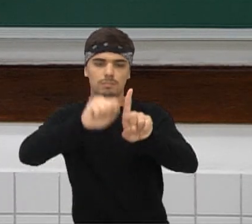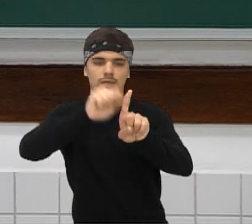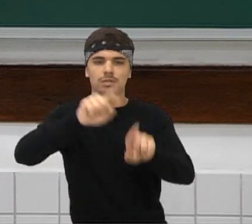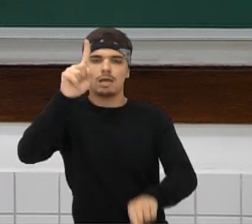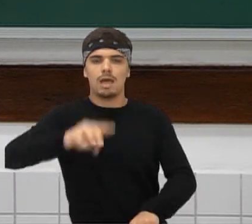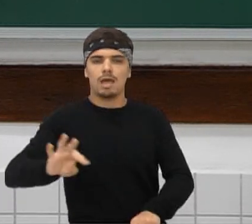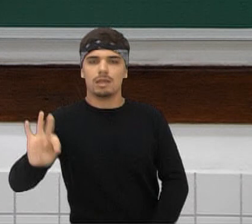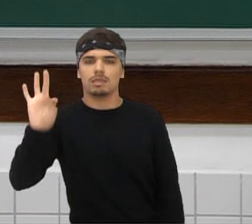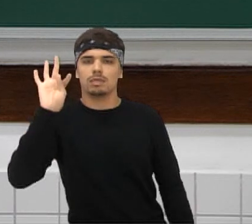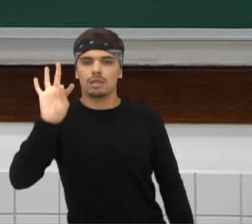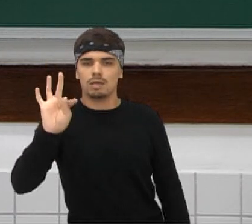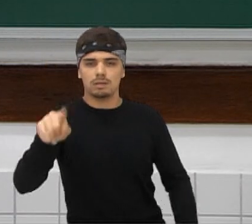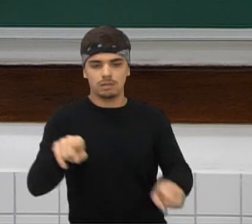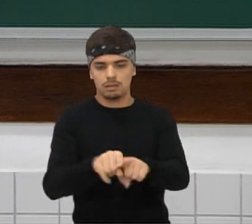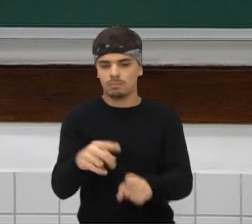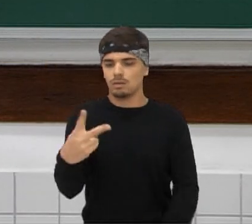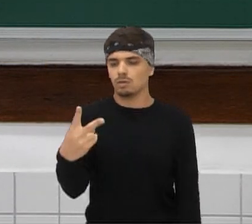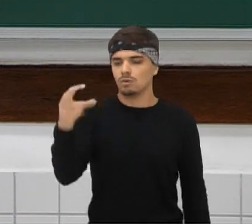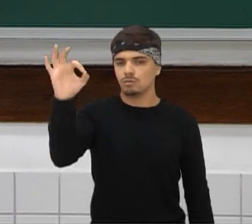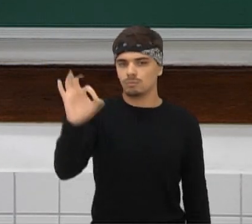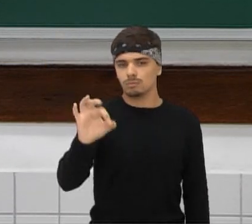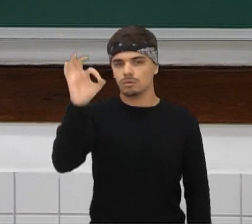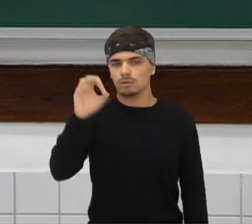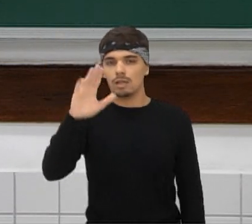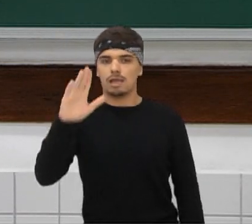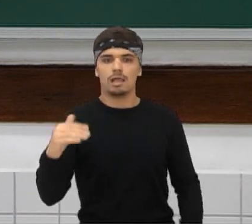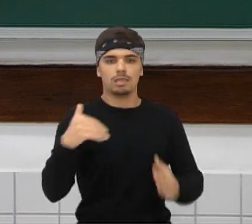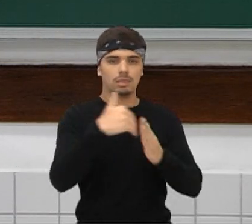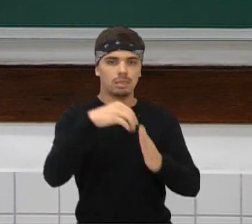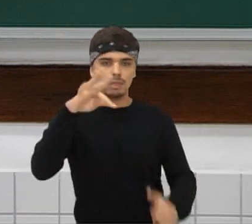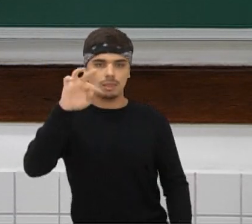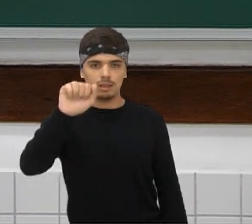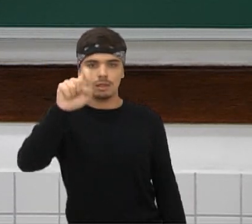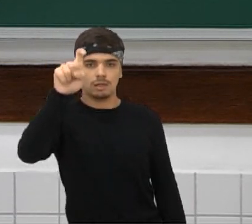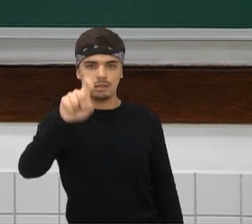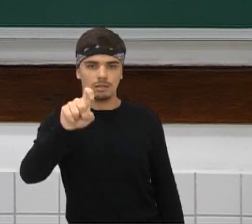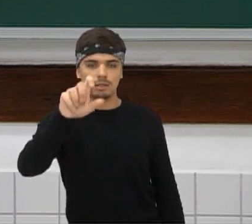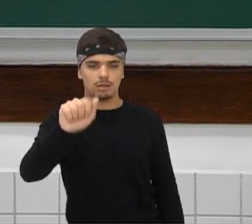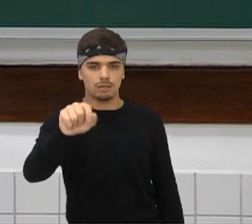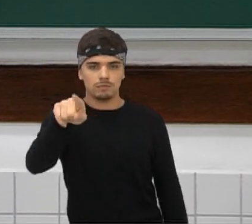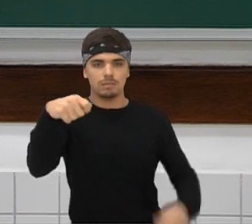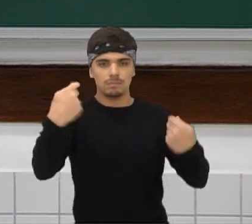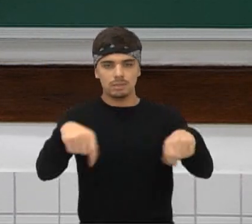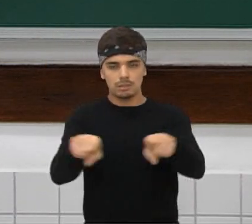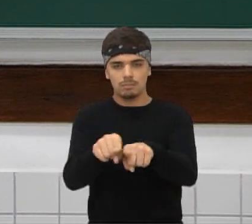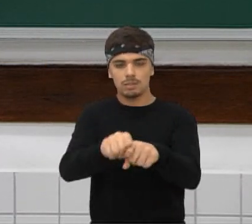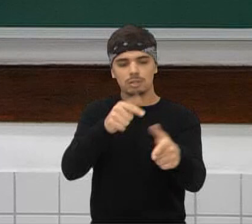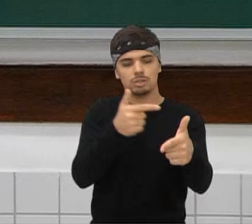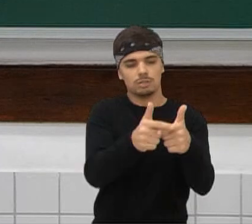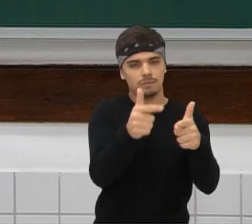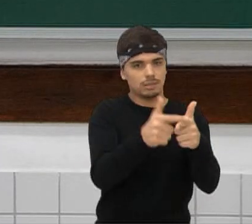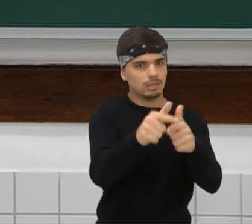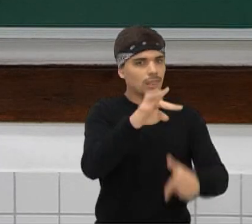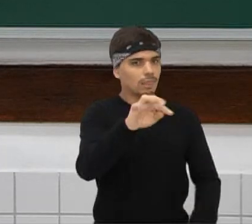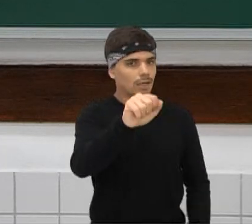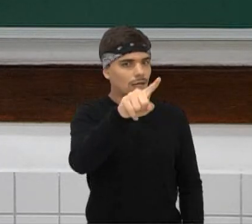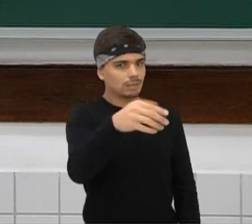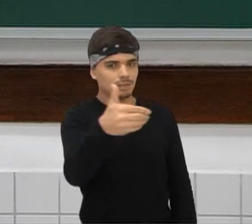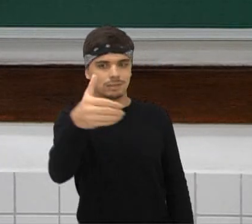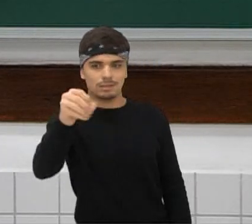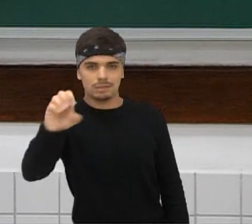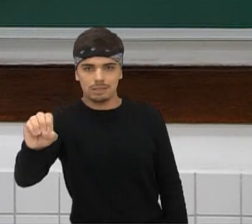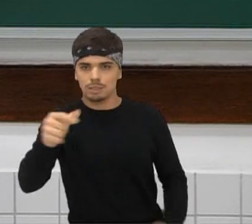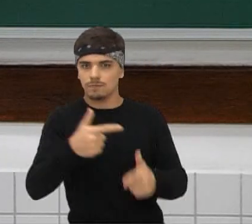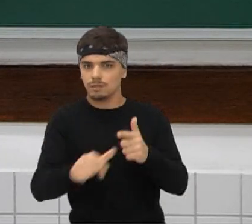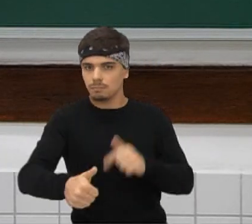E 2% é a taxa. Lembrando que você precisa dividir a taxa por 100, tá?